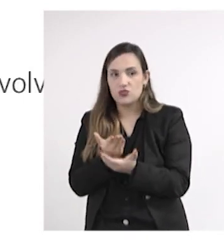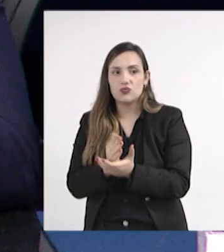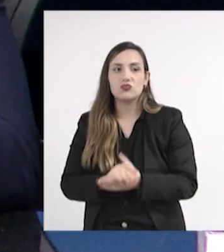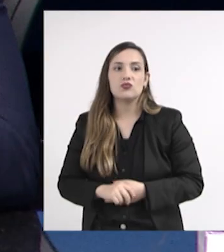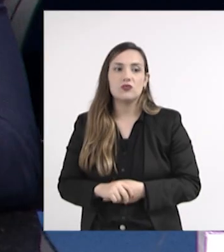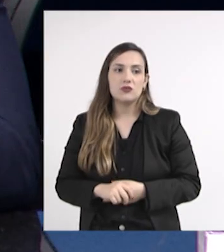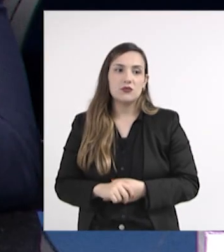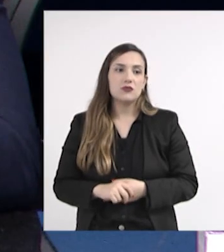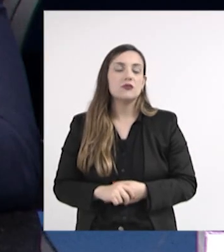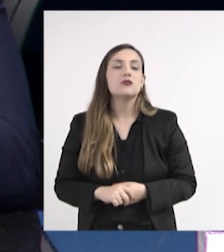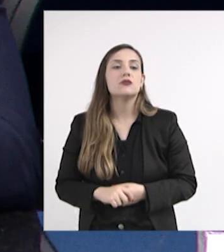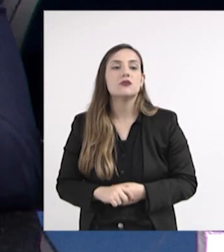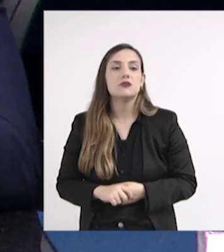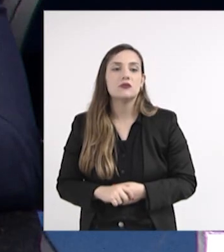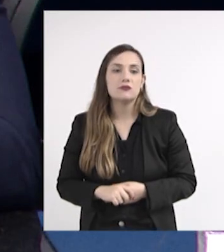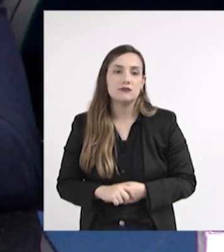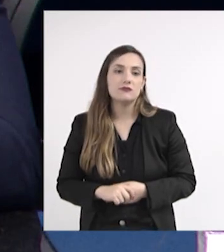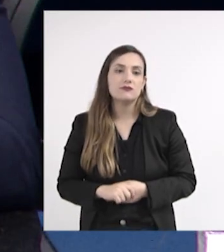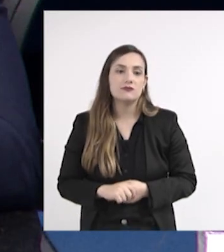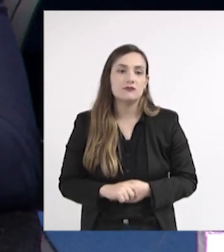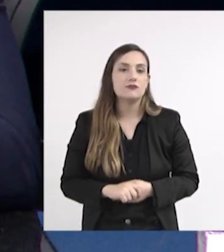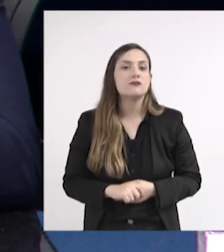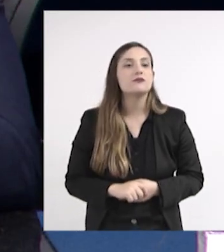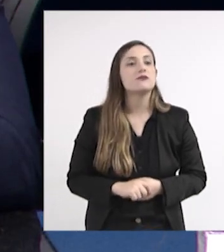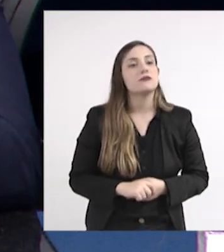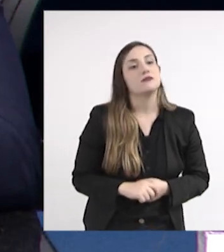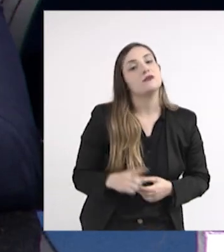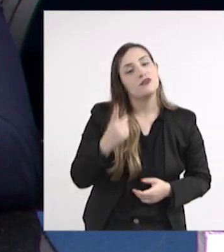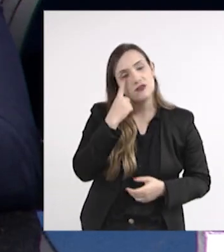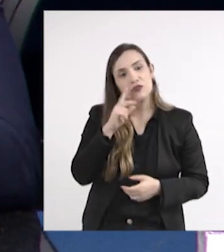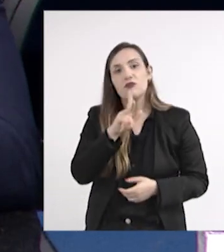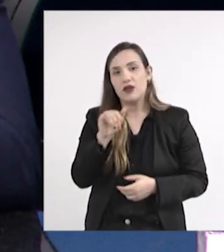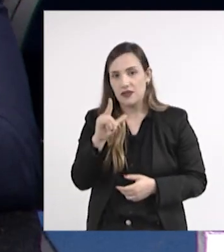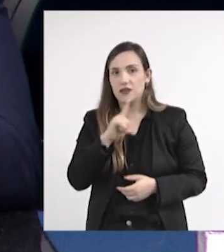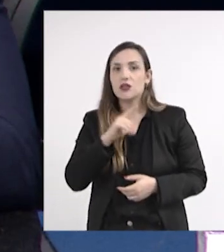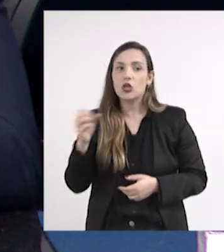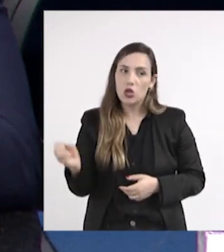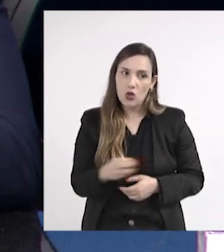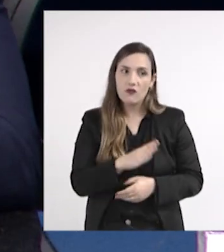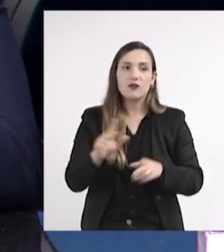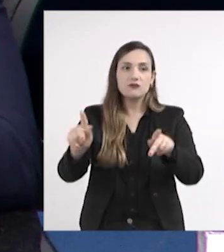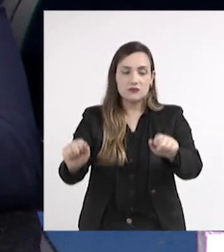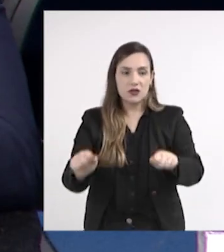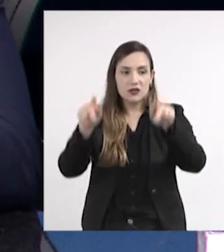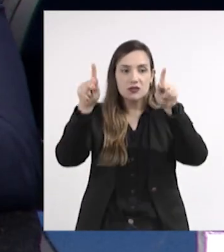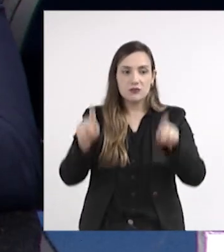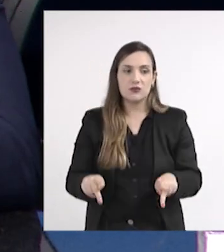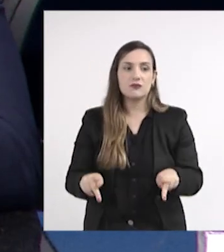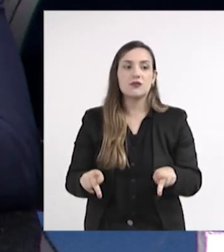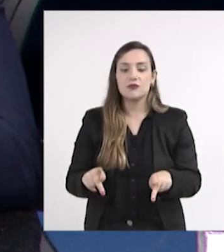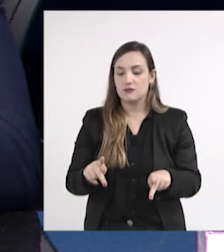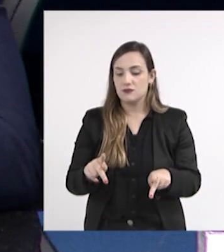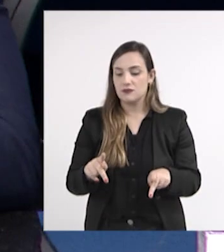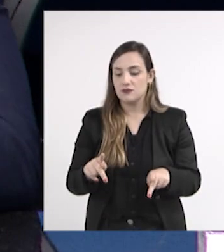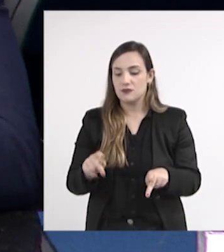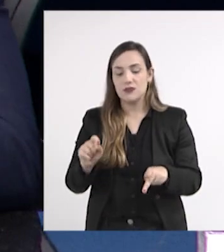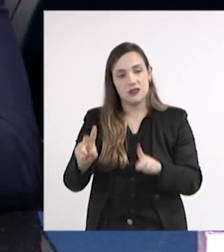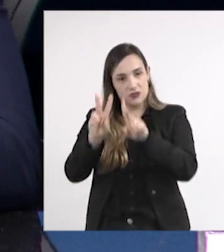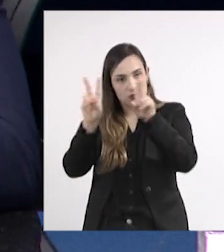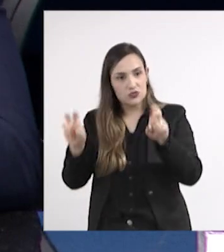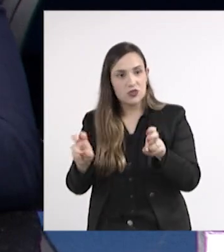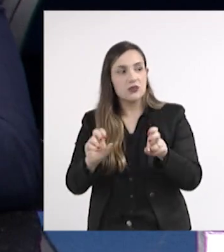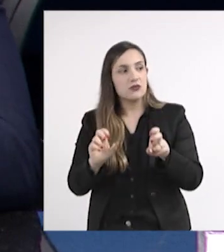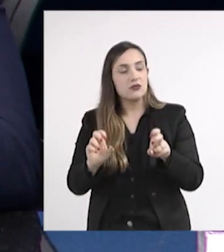agência, e em breve teremos uma audiência pública para a discussão desse projeto que engloba o trecho